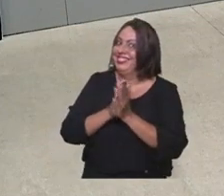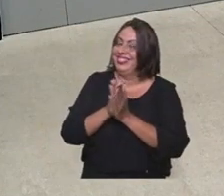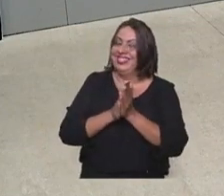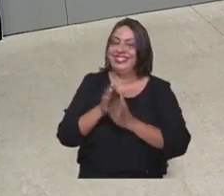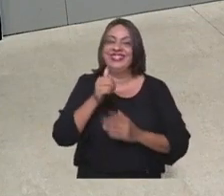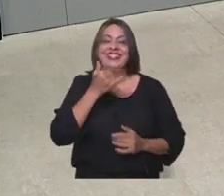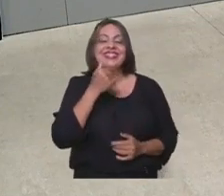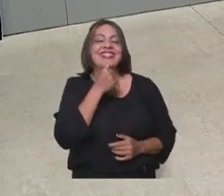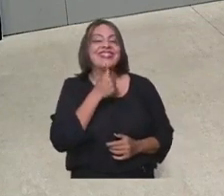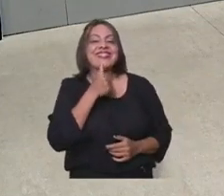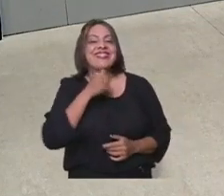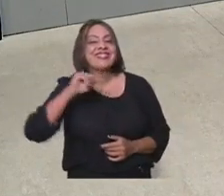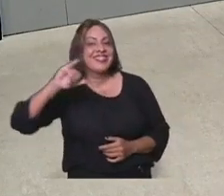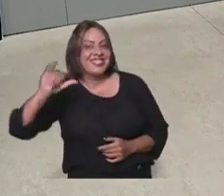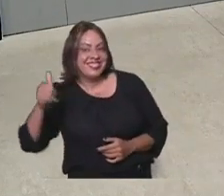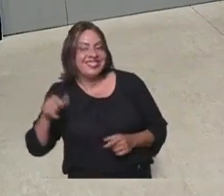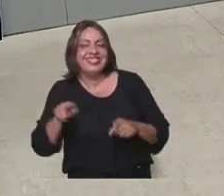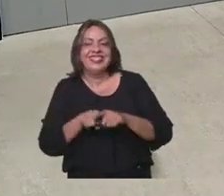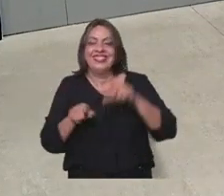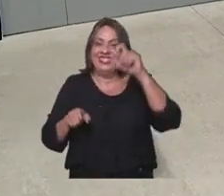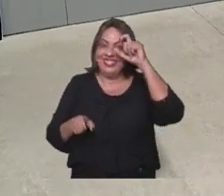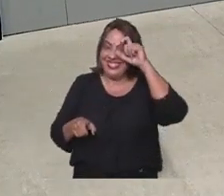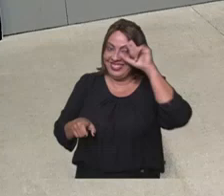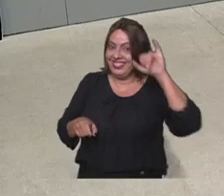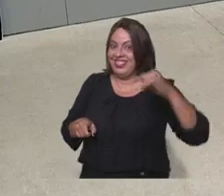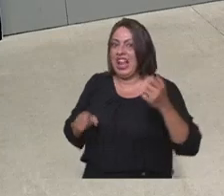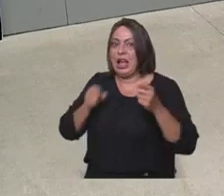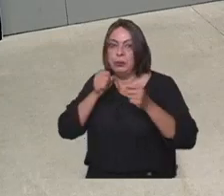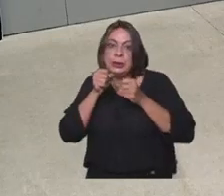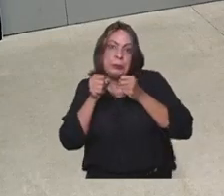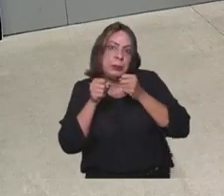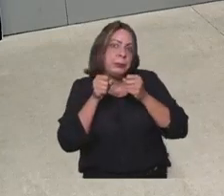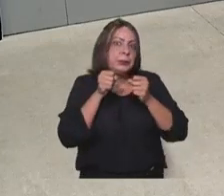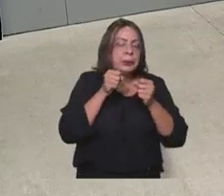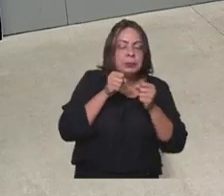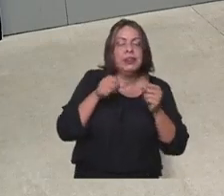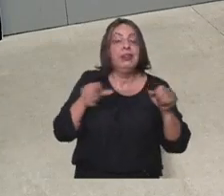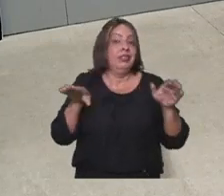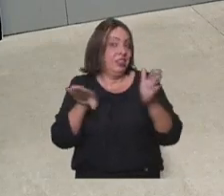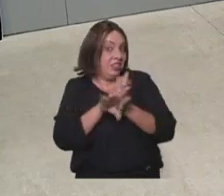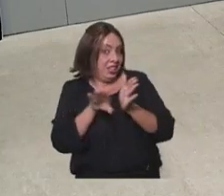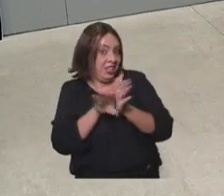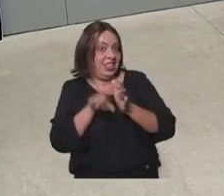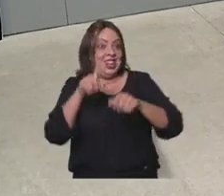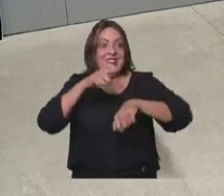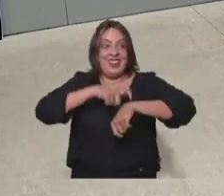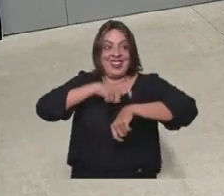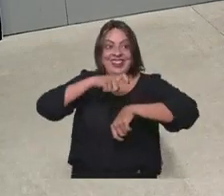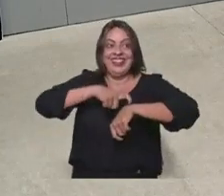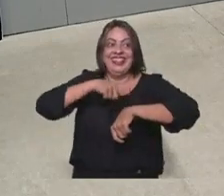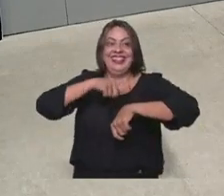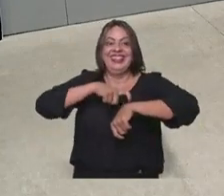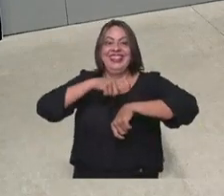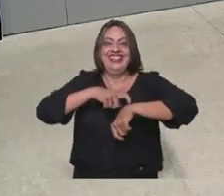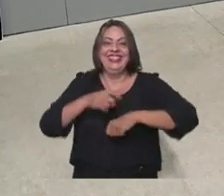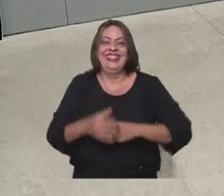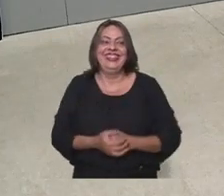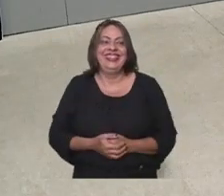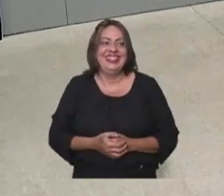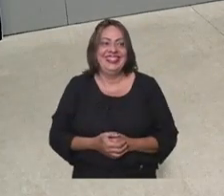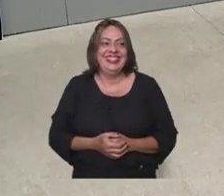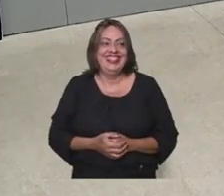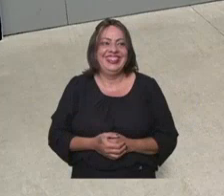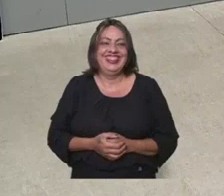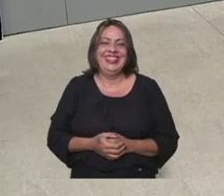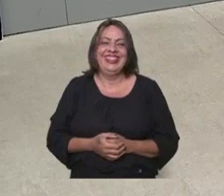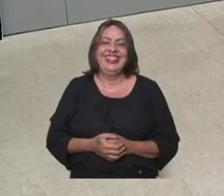Olha, olha, olha, olha, gente. Olha, olha. Tá chegando a hora. Olha, olha, olha, olha. Olha. Tá vendo? Fica até melhor do